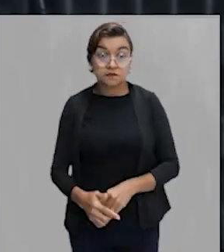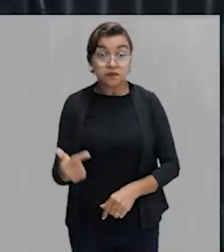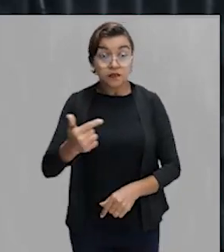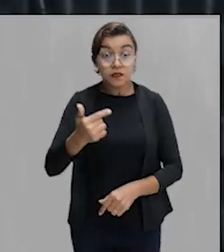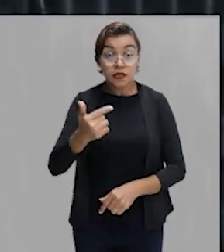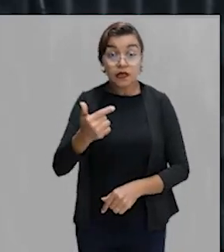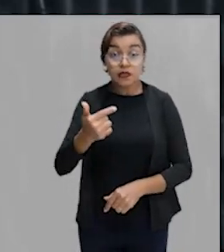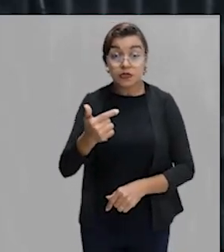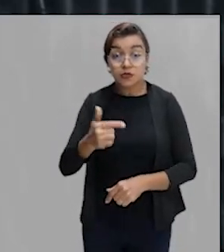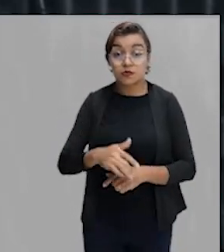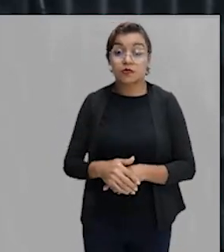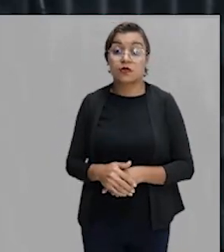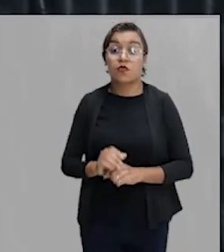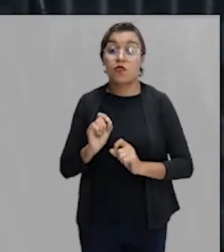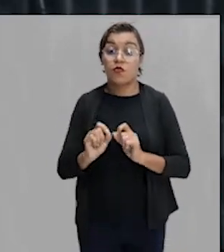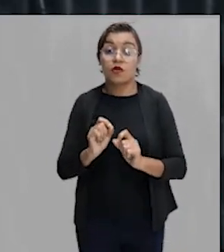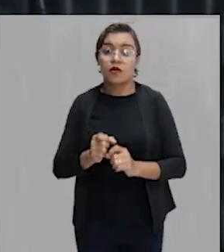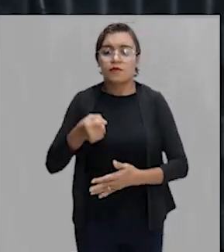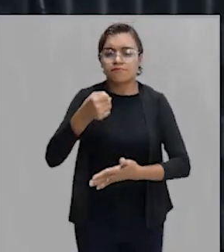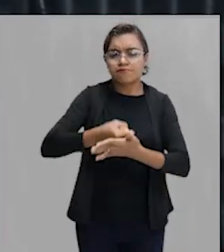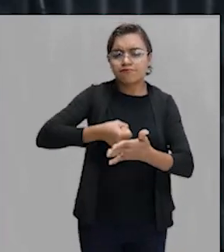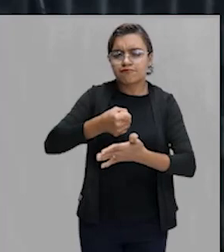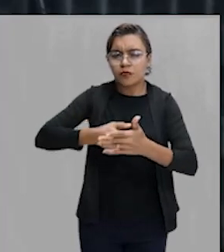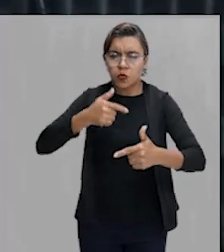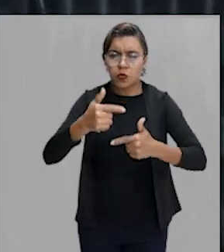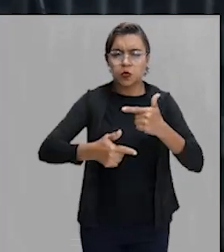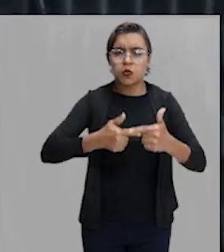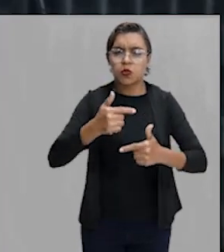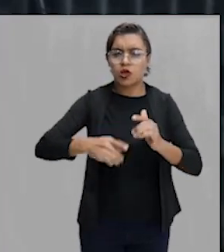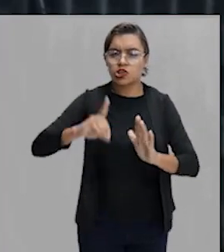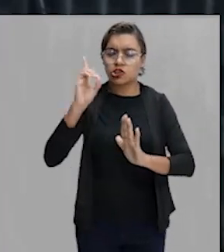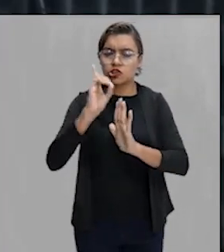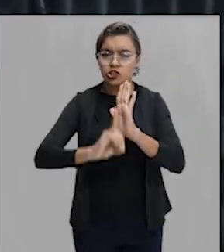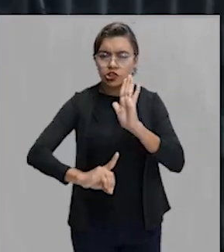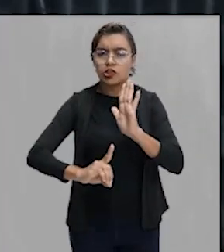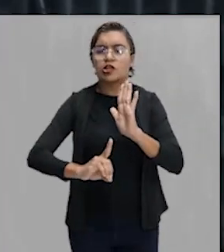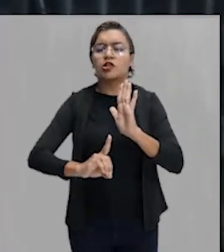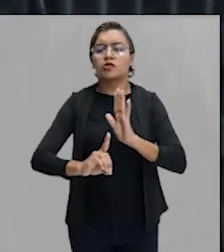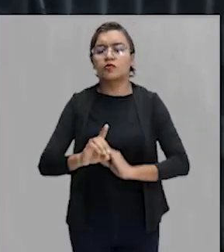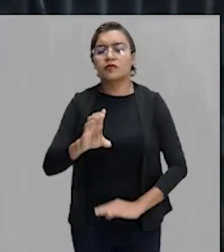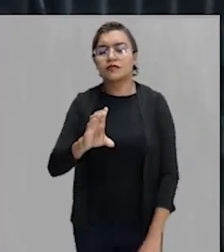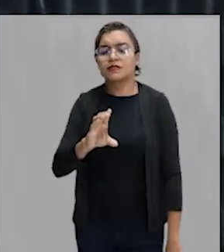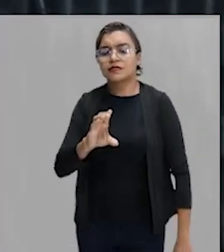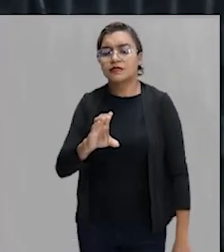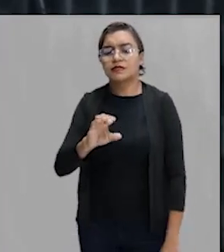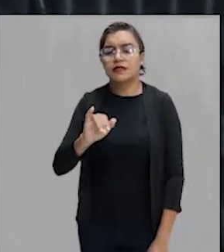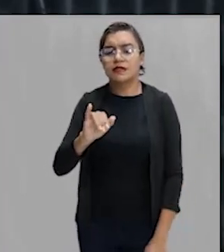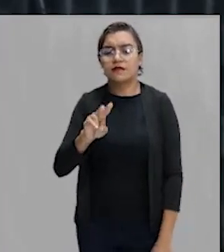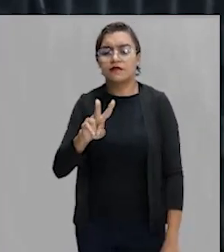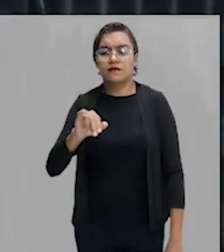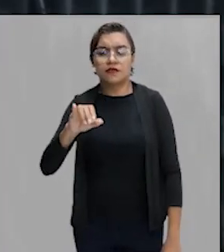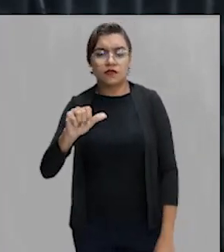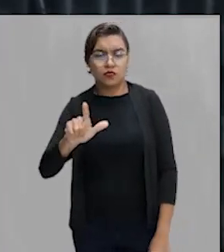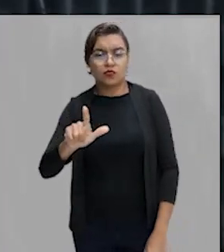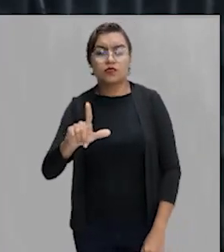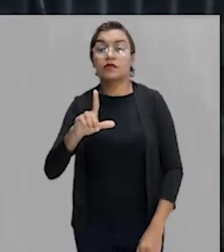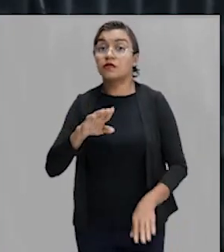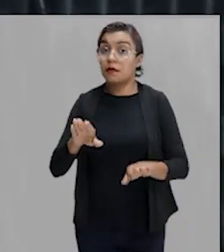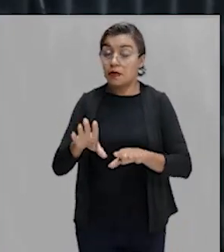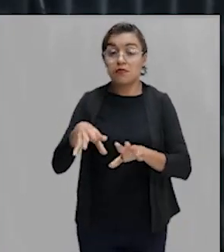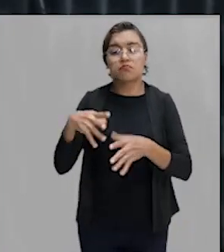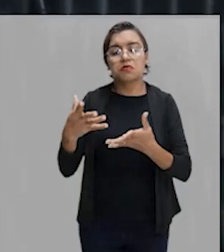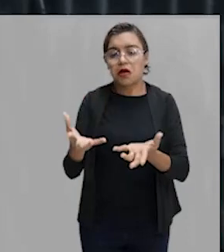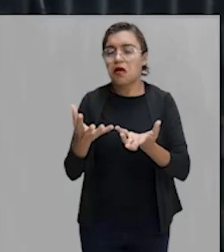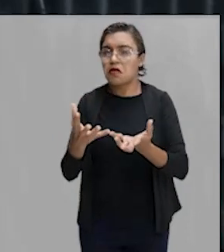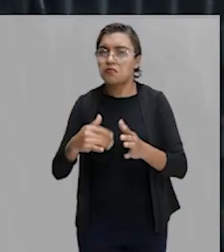segunda onda é marcada pela luta das mulheres por direitos civis e também pela questão da identidade, do reconhecimento social